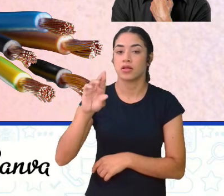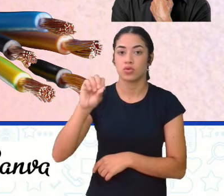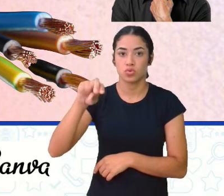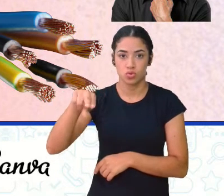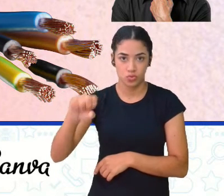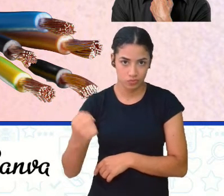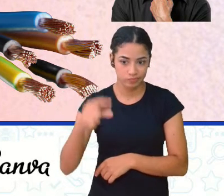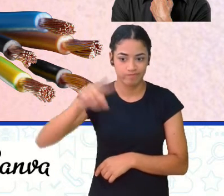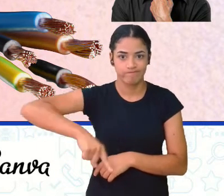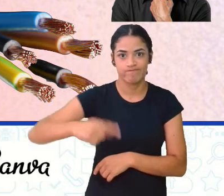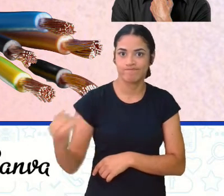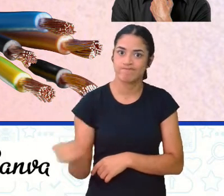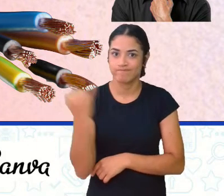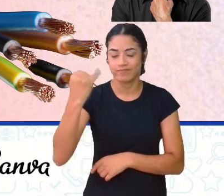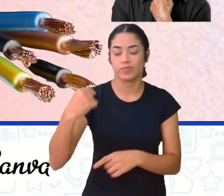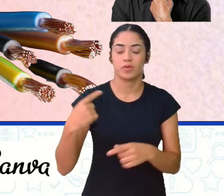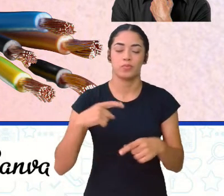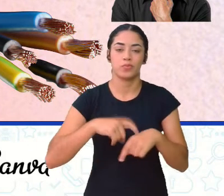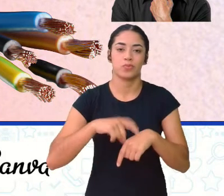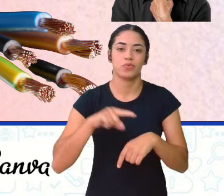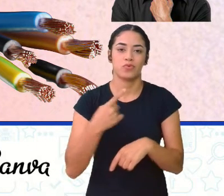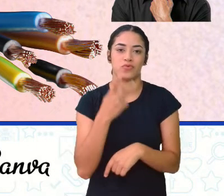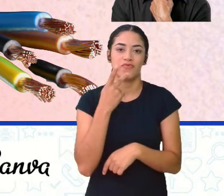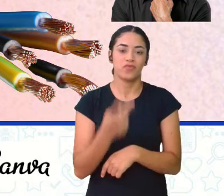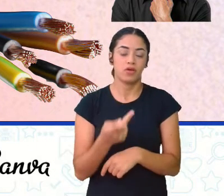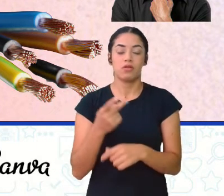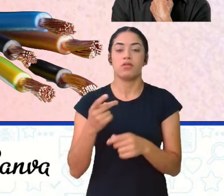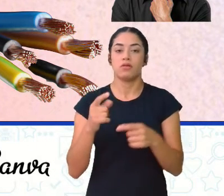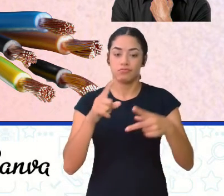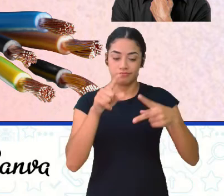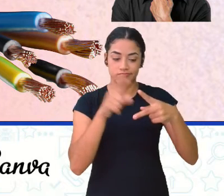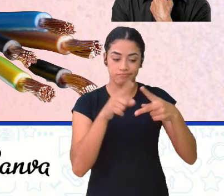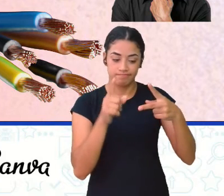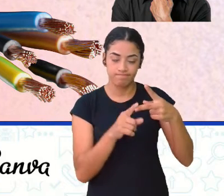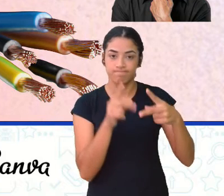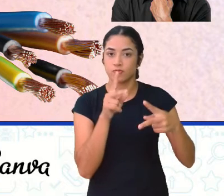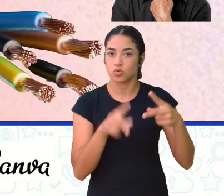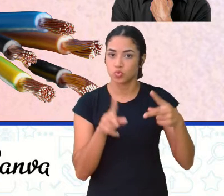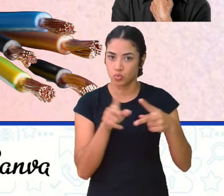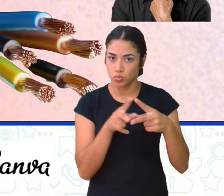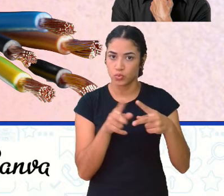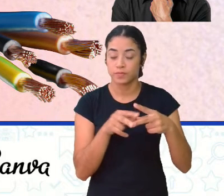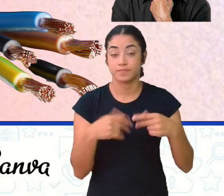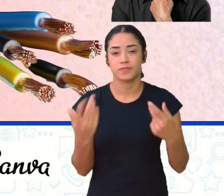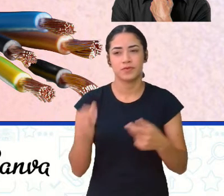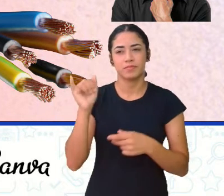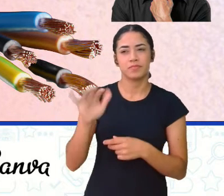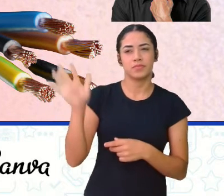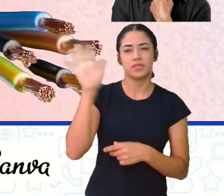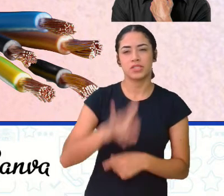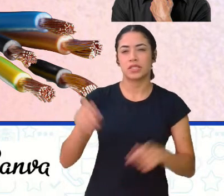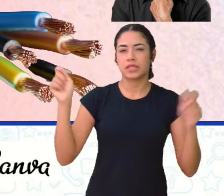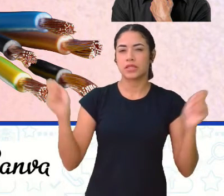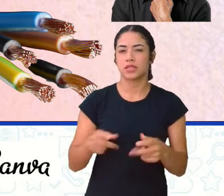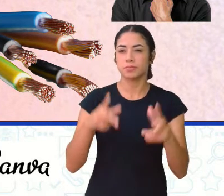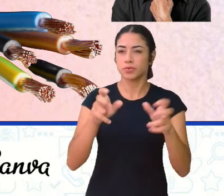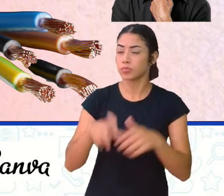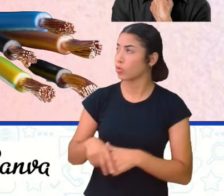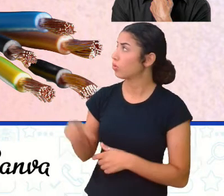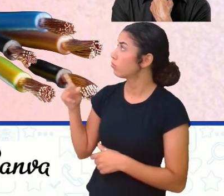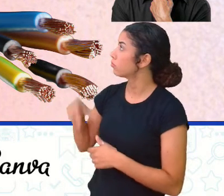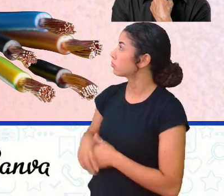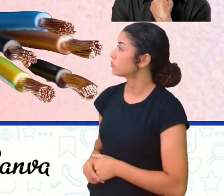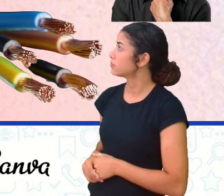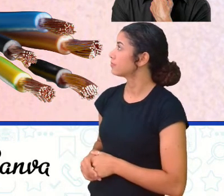quando a gente fala em condutor e quando fala em isolante. E aí, nas imagens, dá para a gente já começar a ver alguns condutores